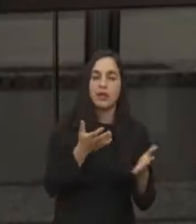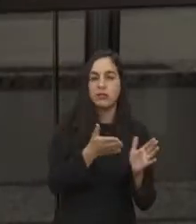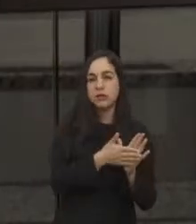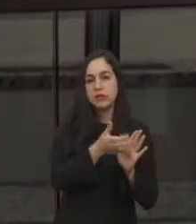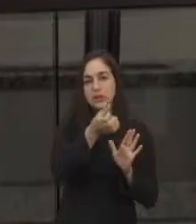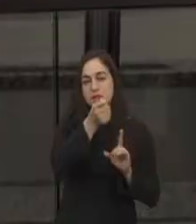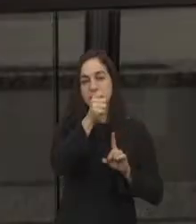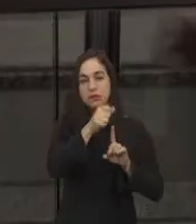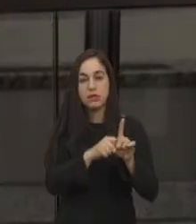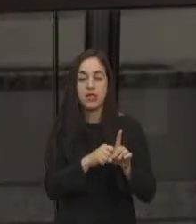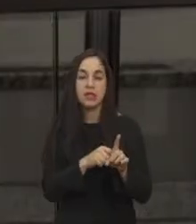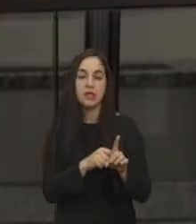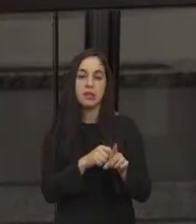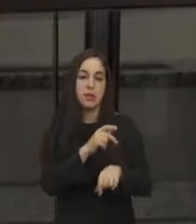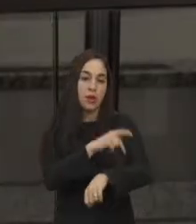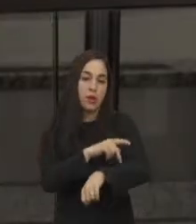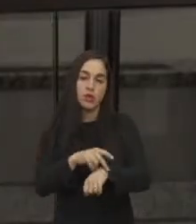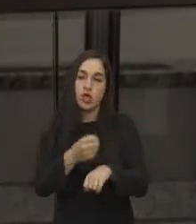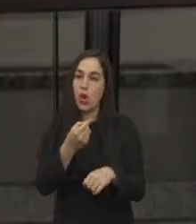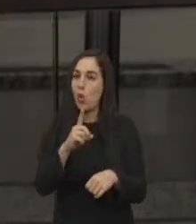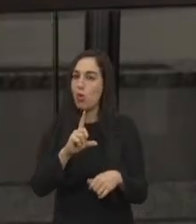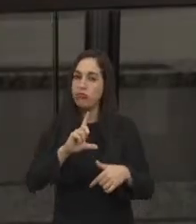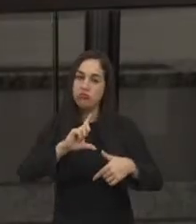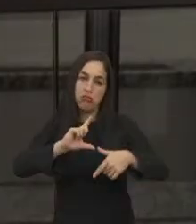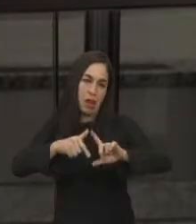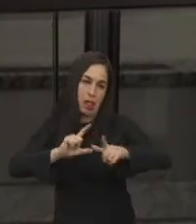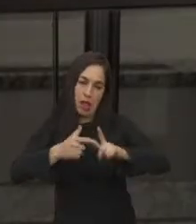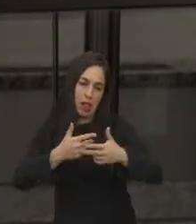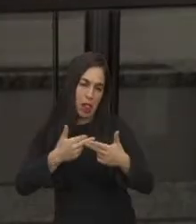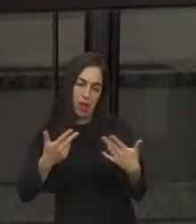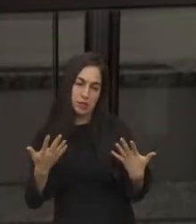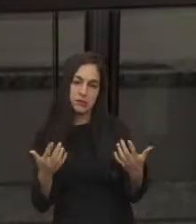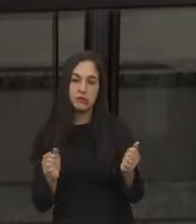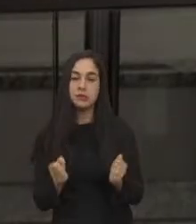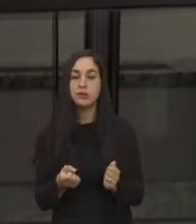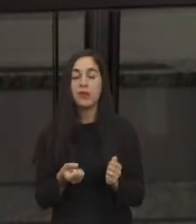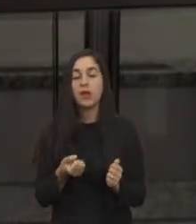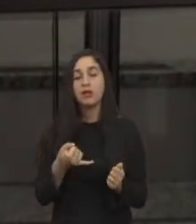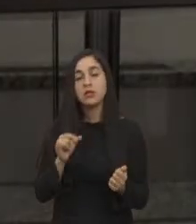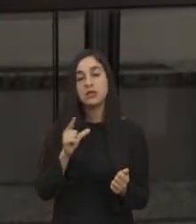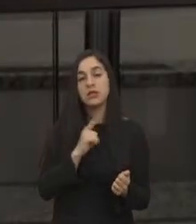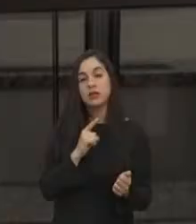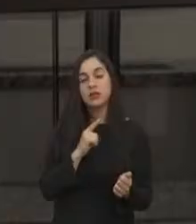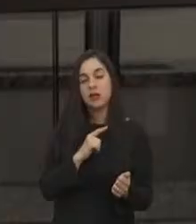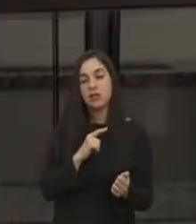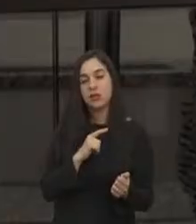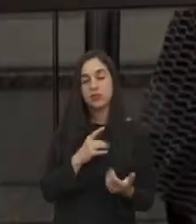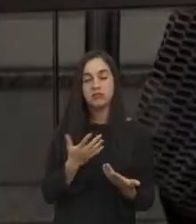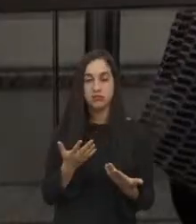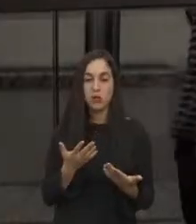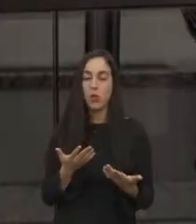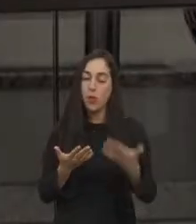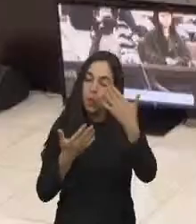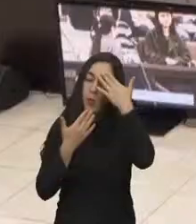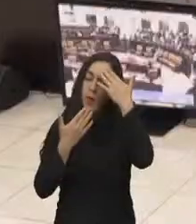ou letras, ou sei lá, alguma outra licenciatura. Se houve esse levantamento.